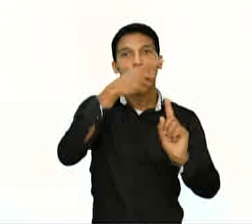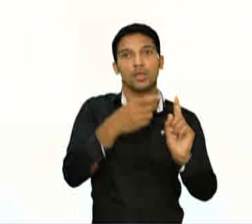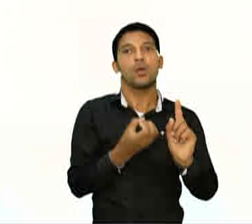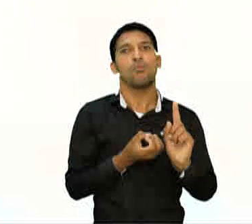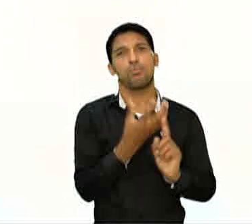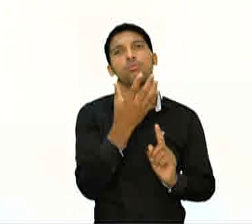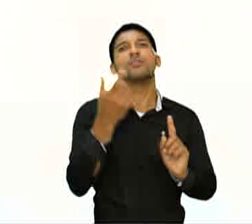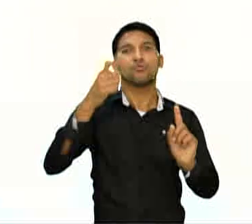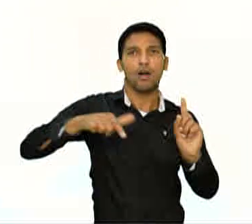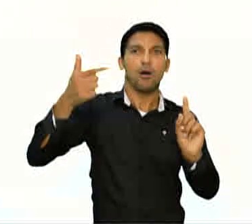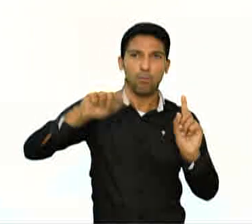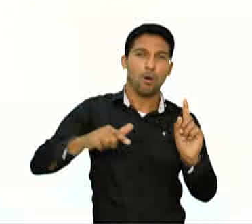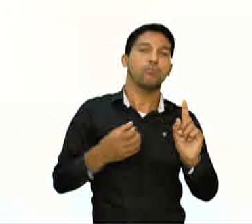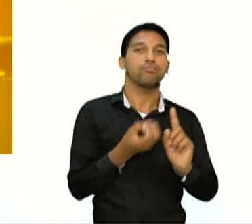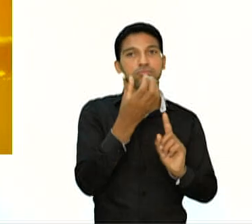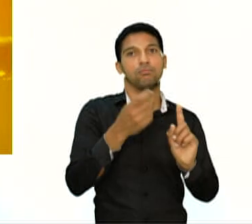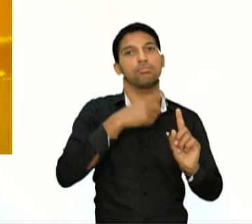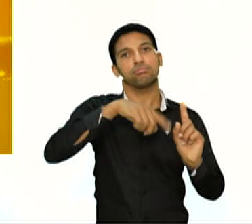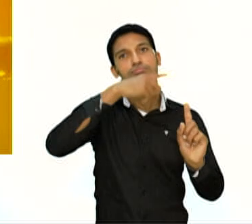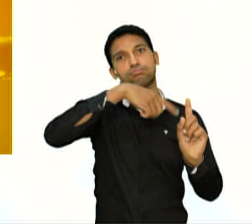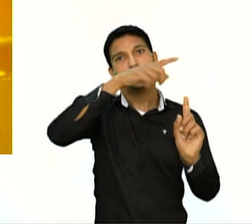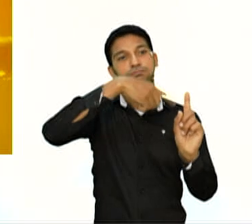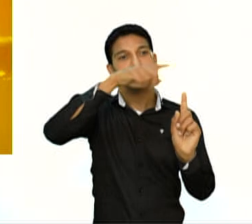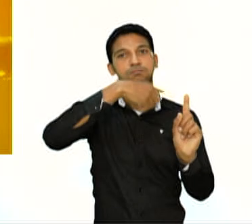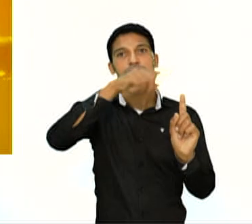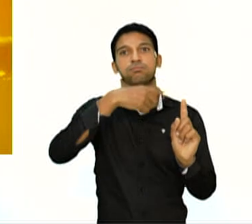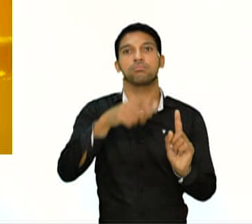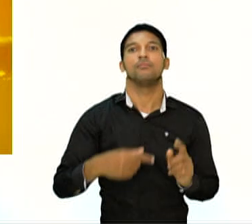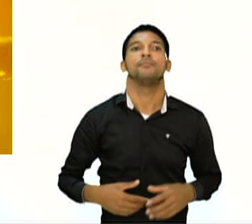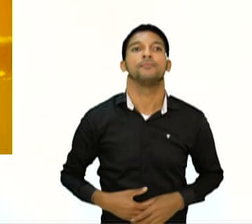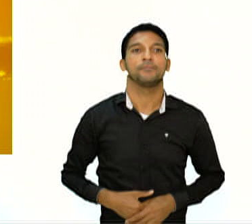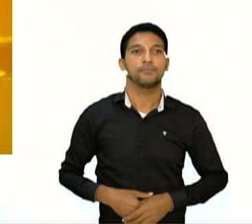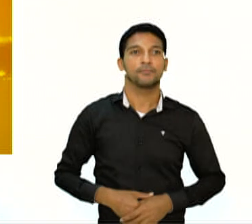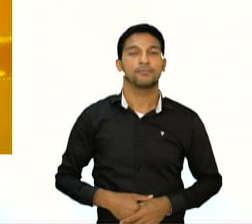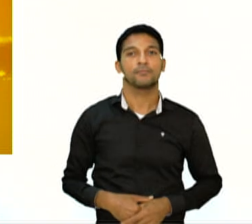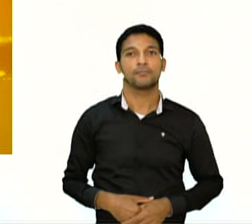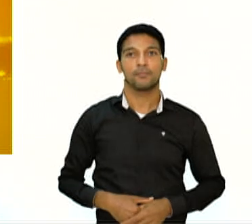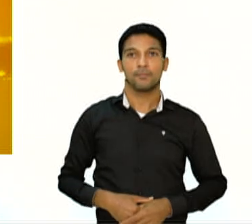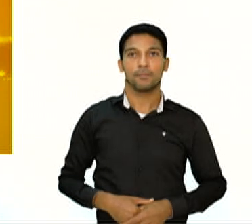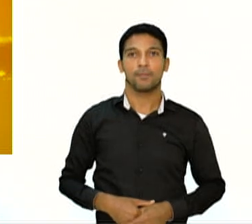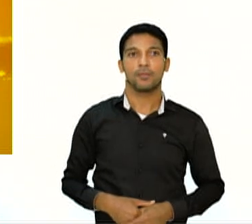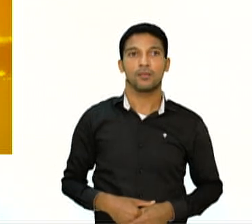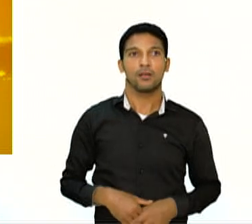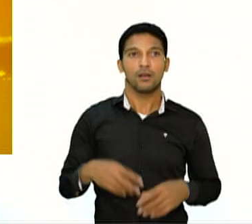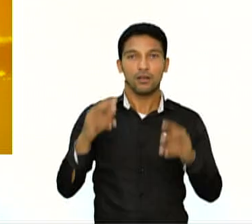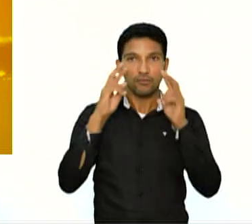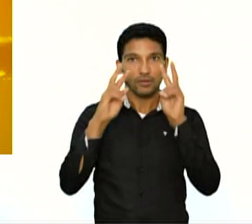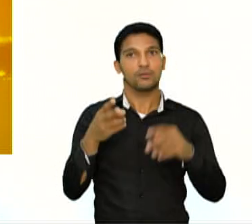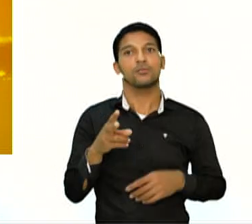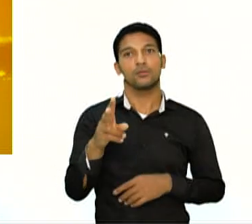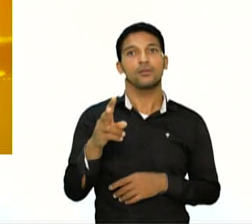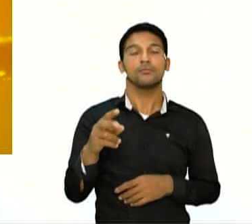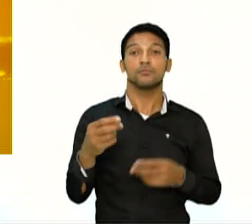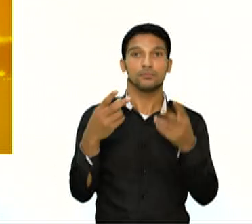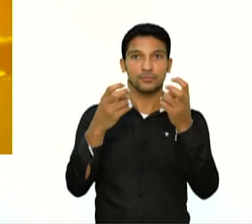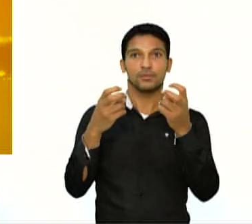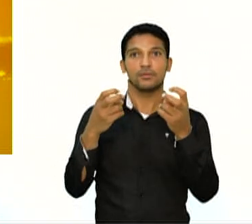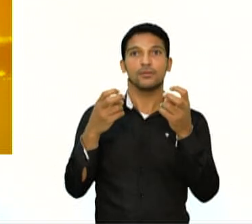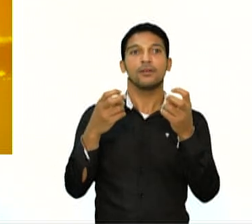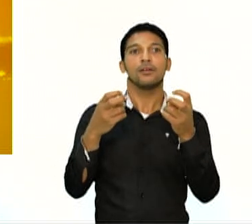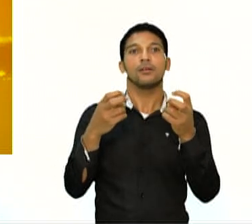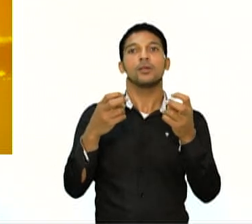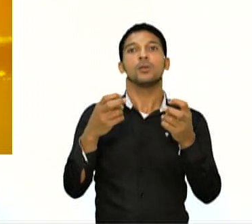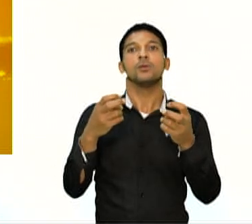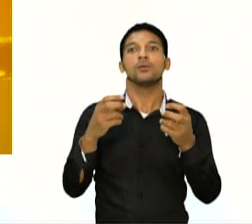sua construção e utilização. Na continuação, formas de energia, coloquei aqui para a gente resgatar, porque em